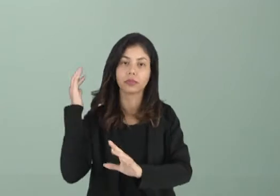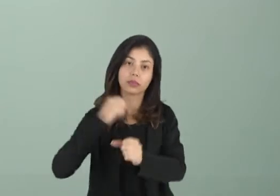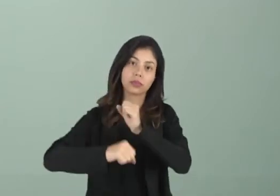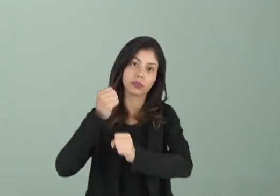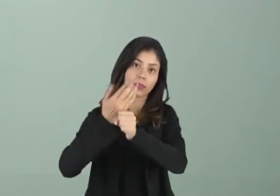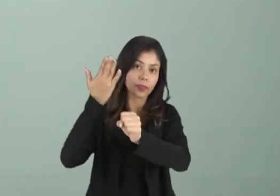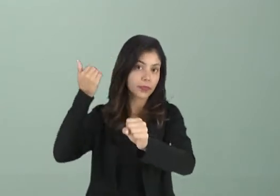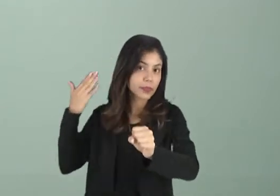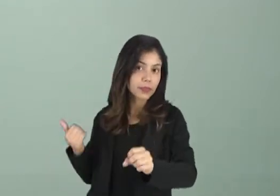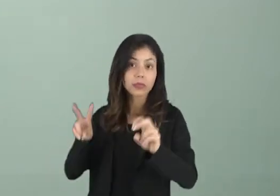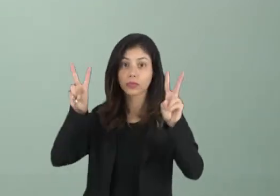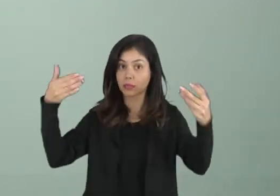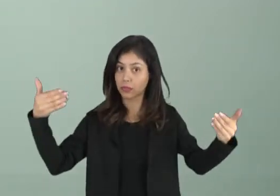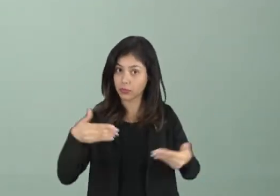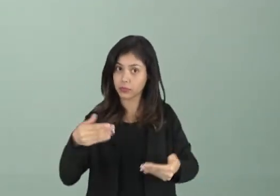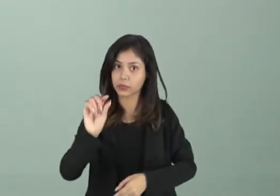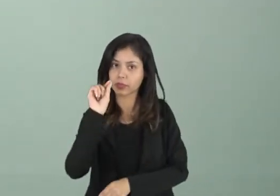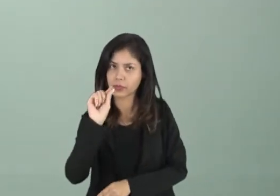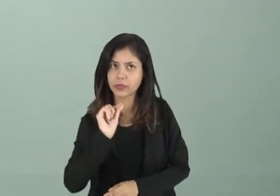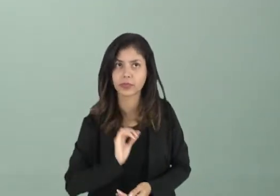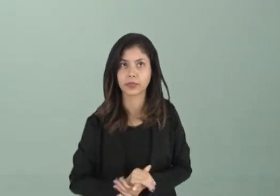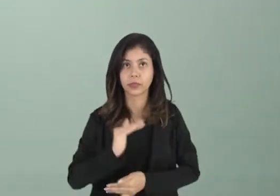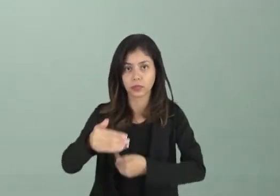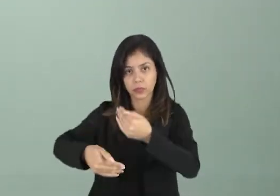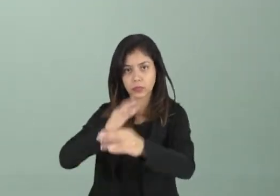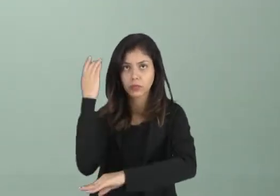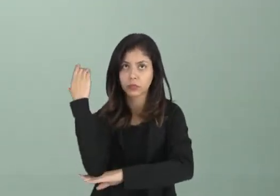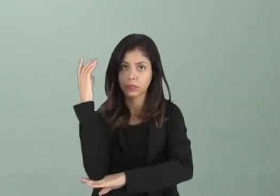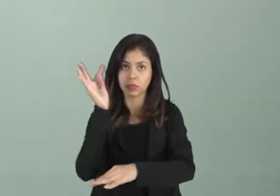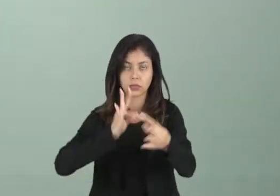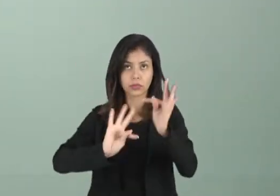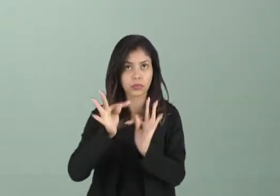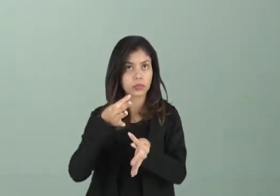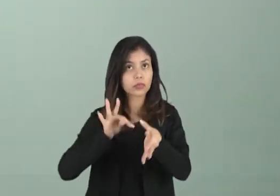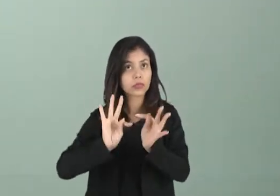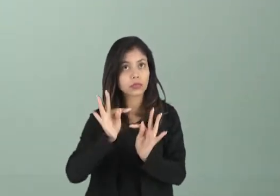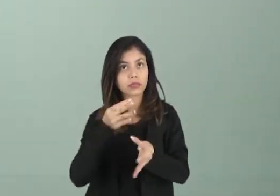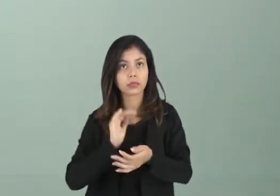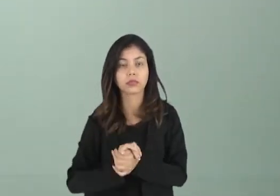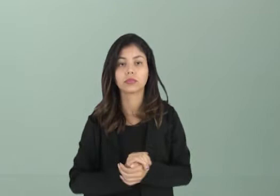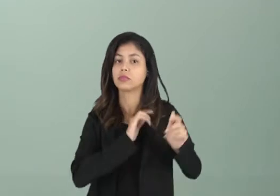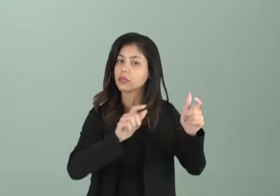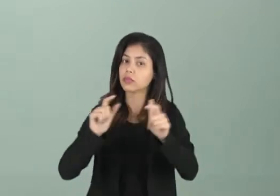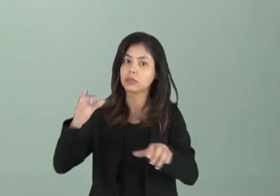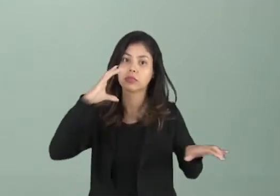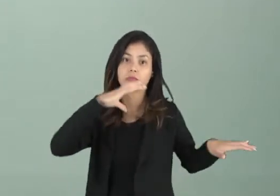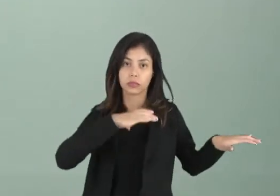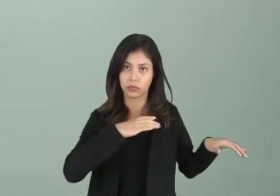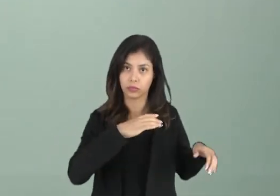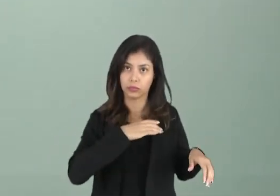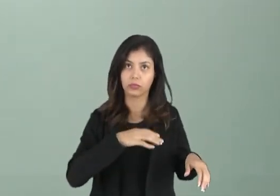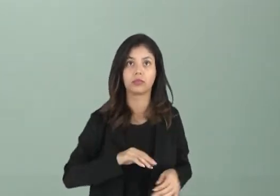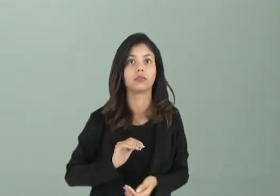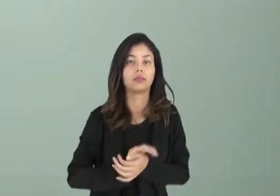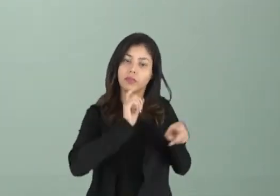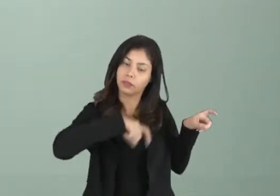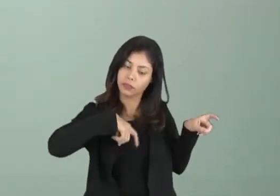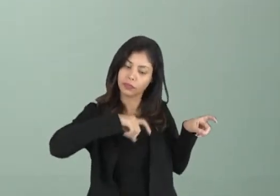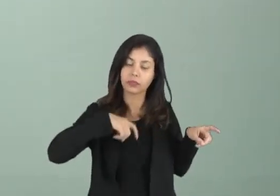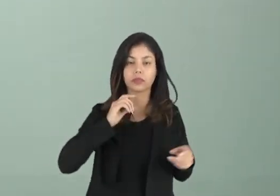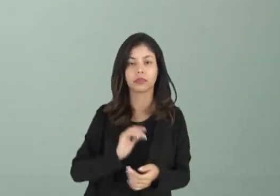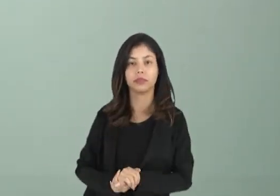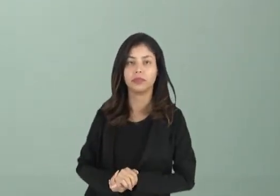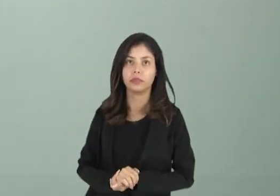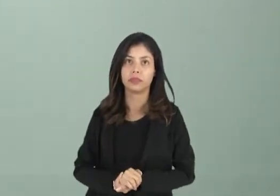passado. E o nosso tema de hoje é desenvolvimento científico e tecnológico nos espaços urbanos